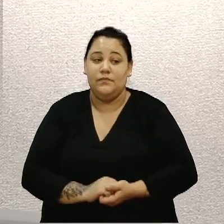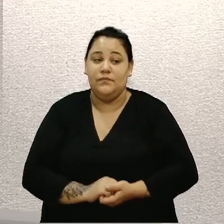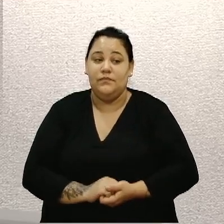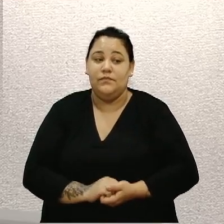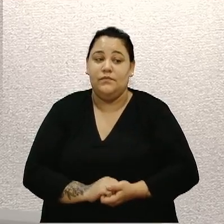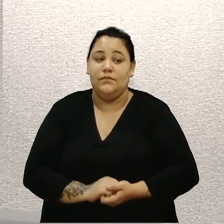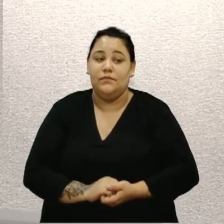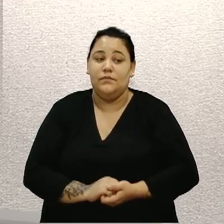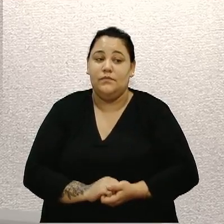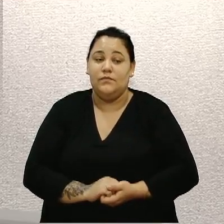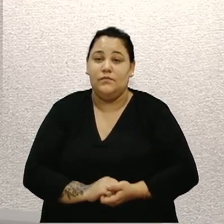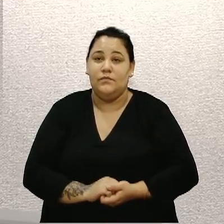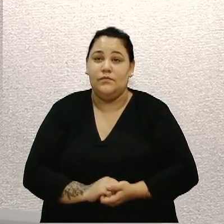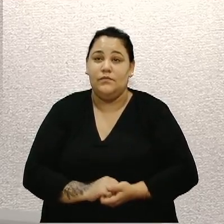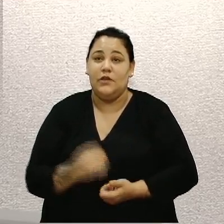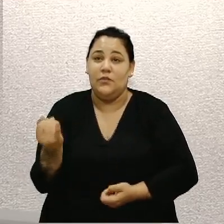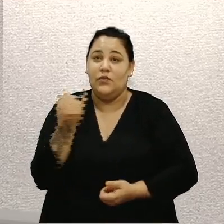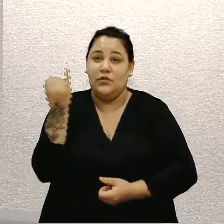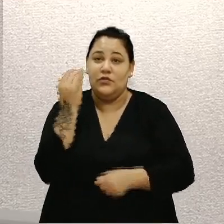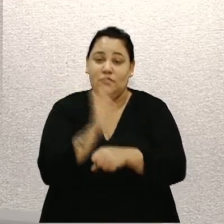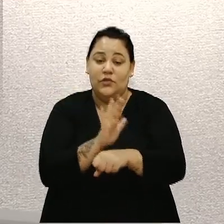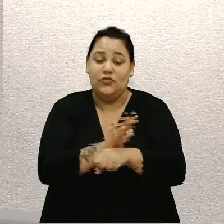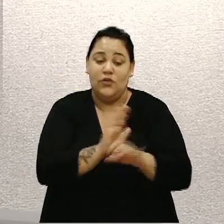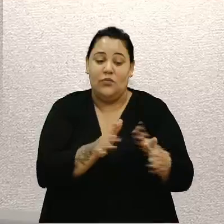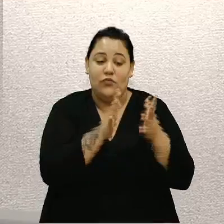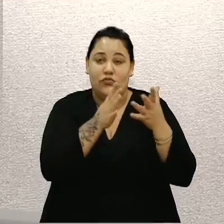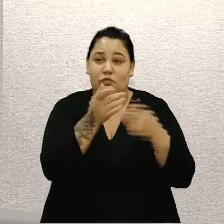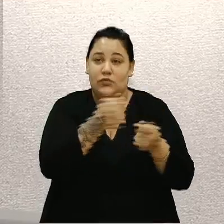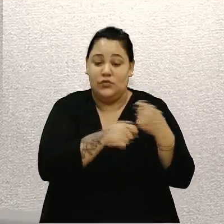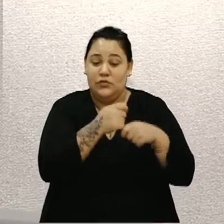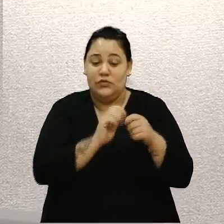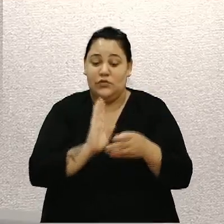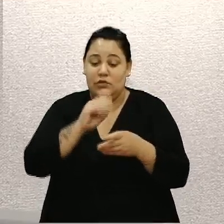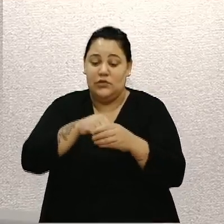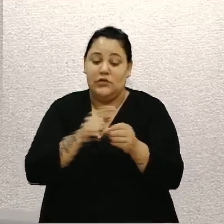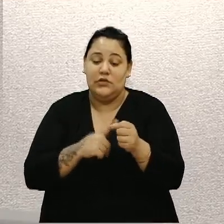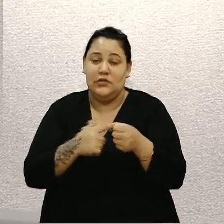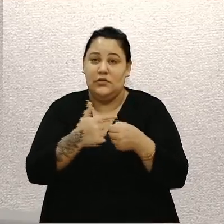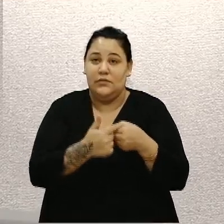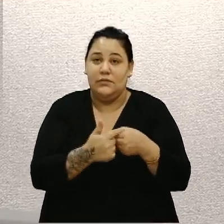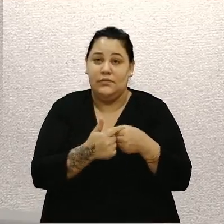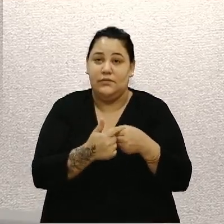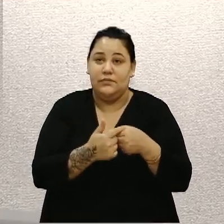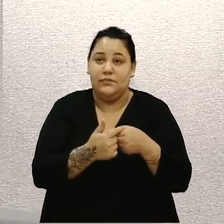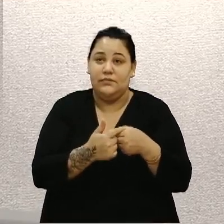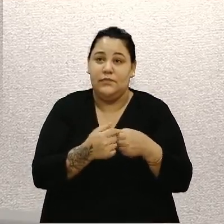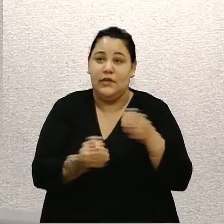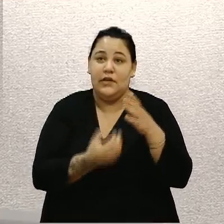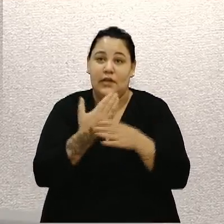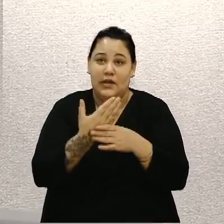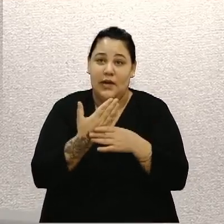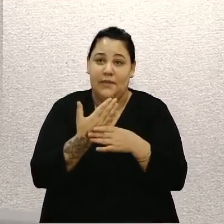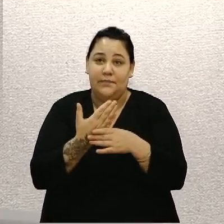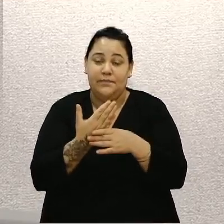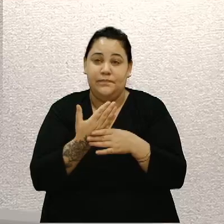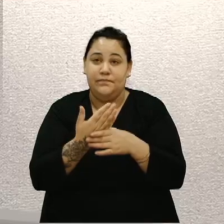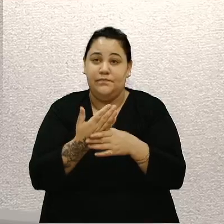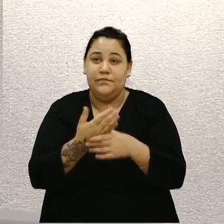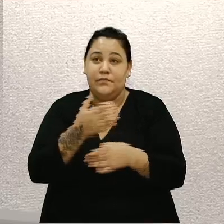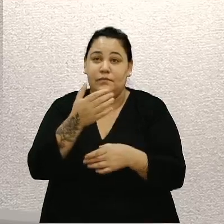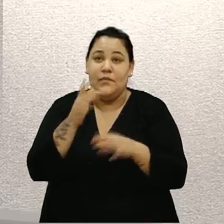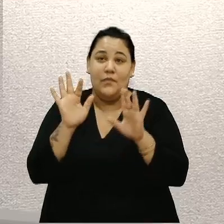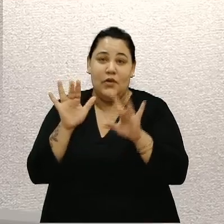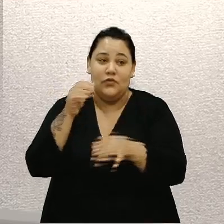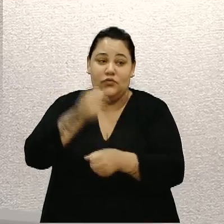isso é importantíssimo para ajudar a fomentar os negócios da nossa cidade, gerar uma mão de obra qualificada para toda a região e